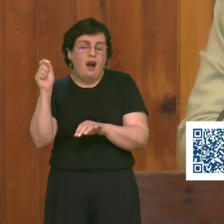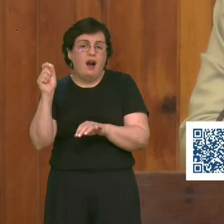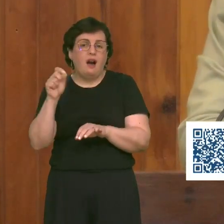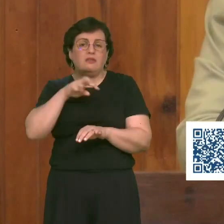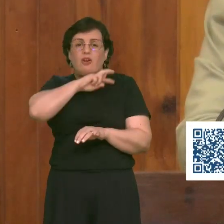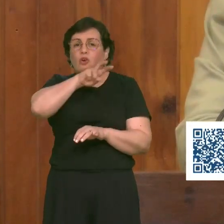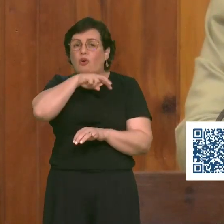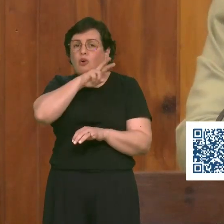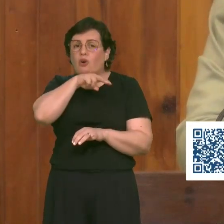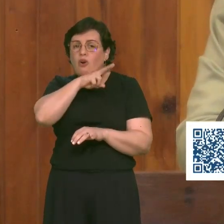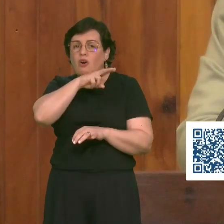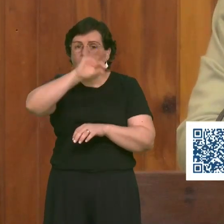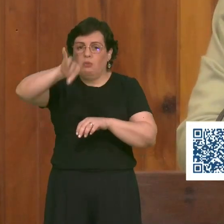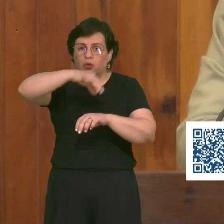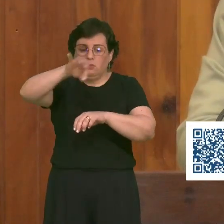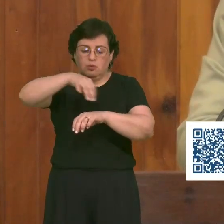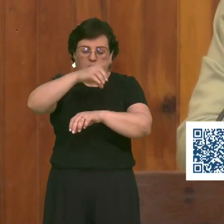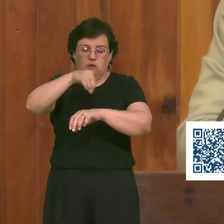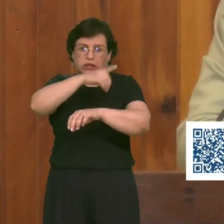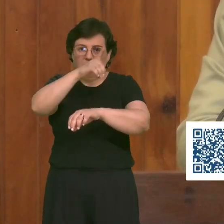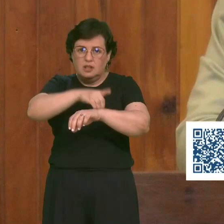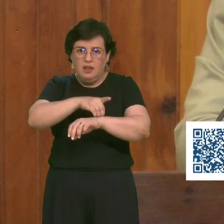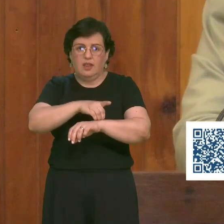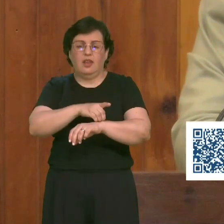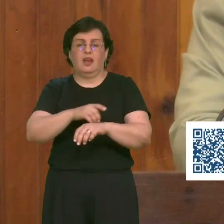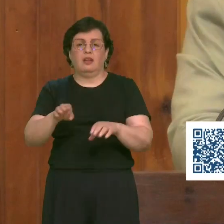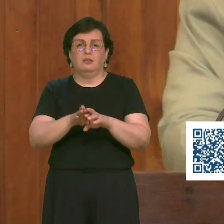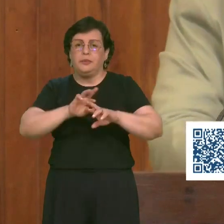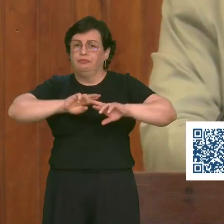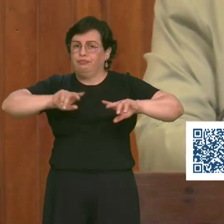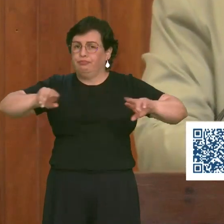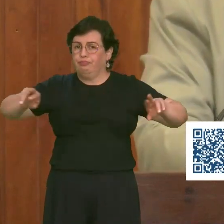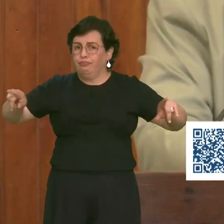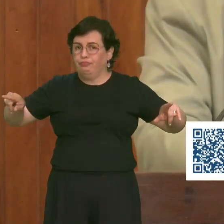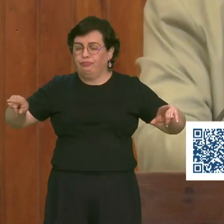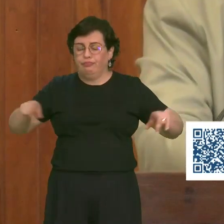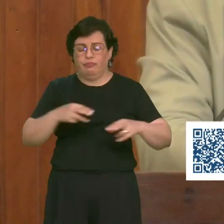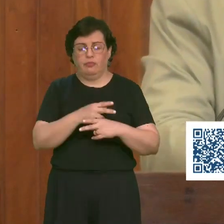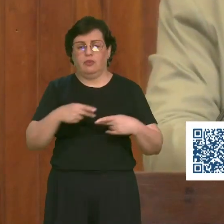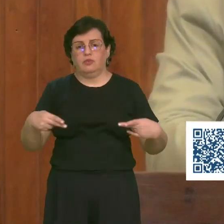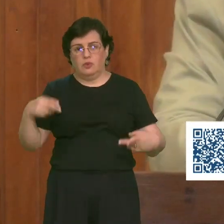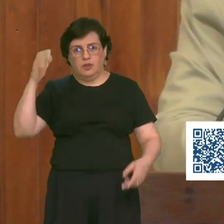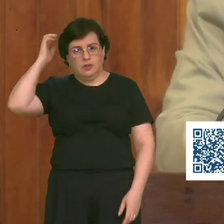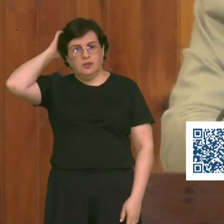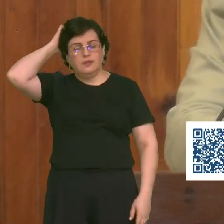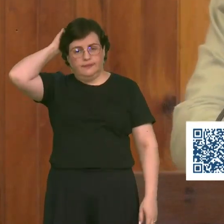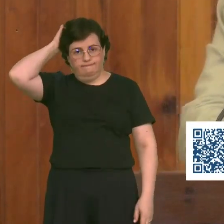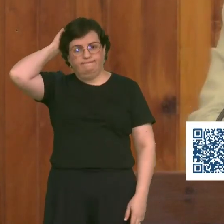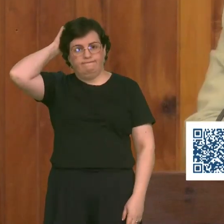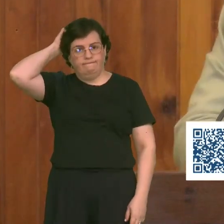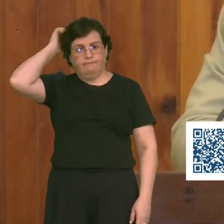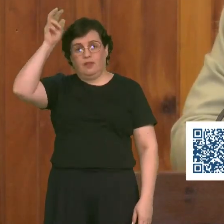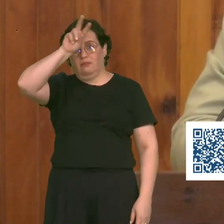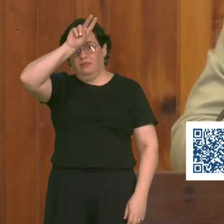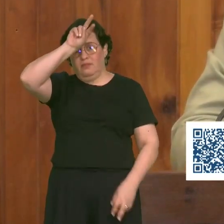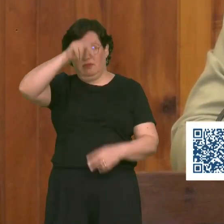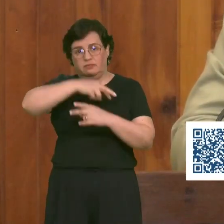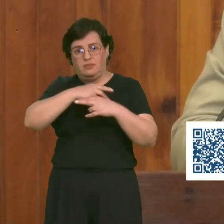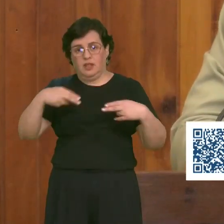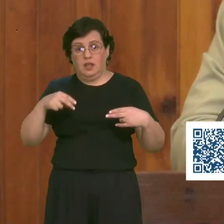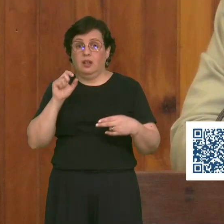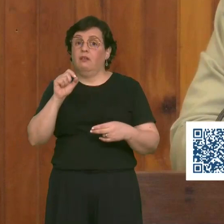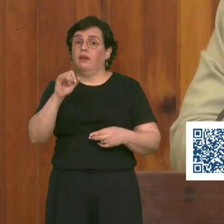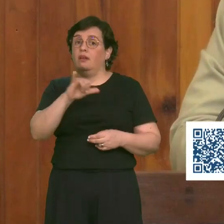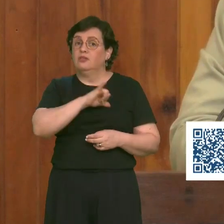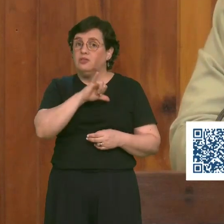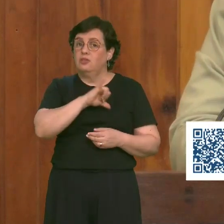e o mosquito aedes aegypti transmissor da dengue febre amarela chikungunya e Zika vírus Então quem